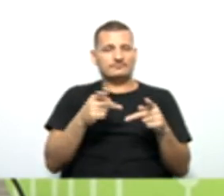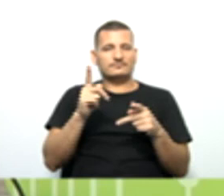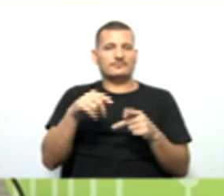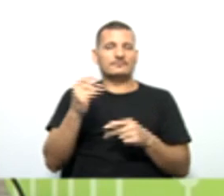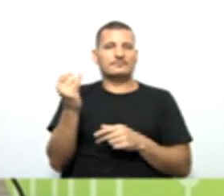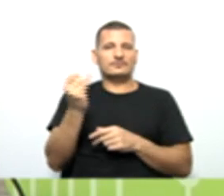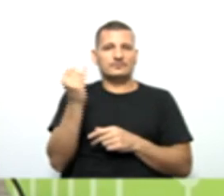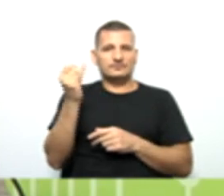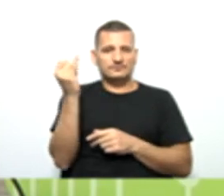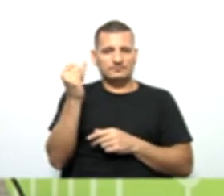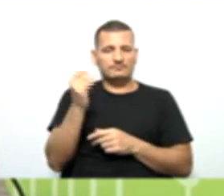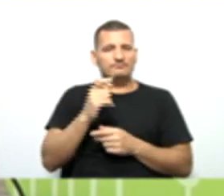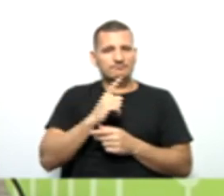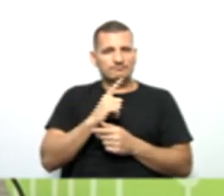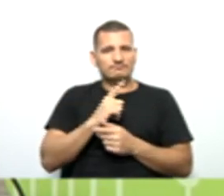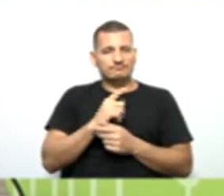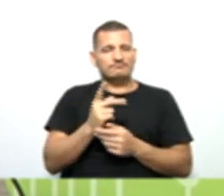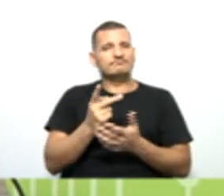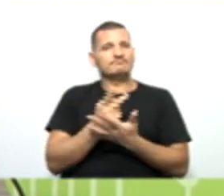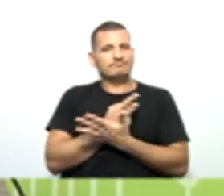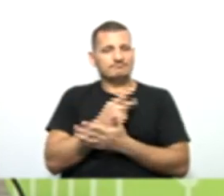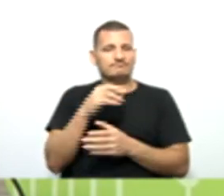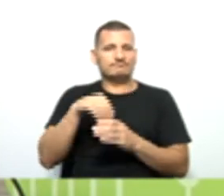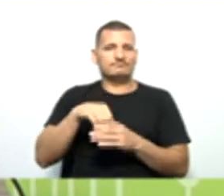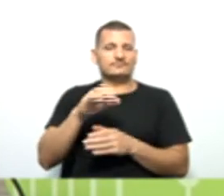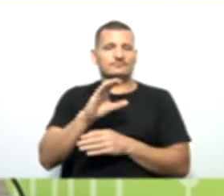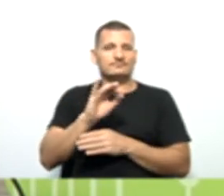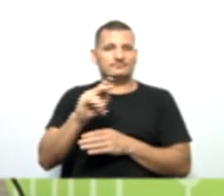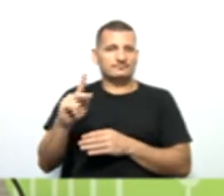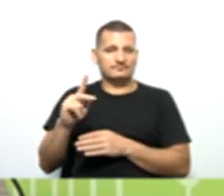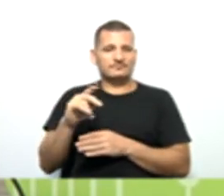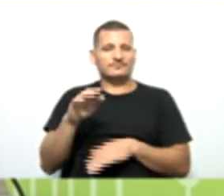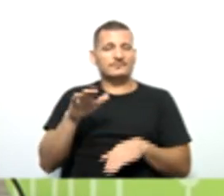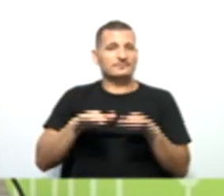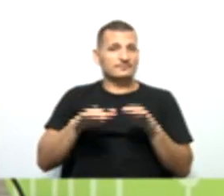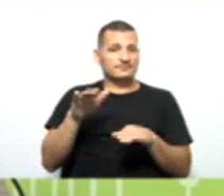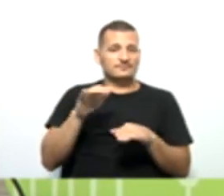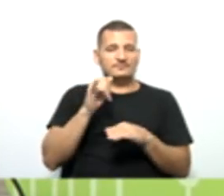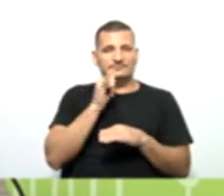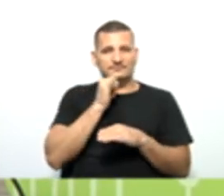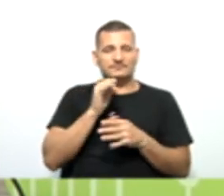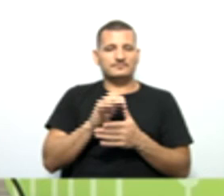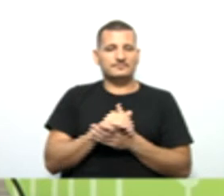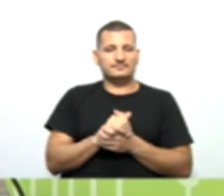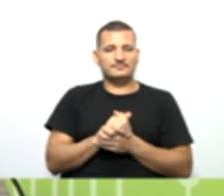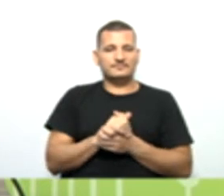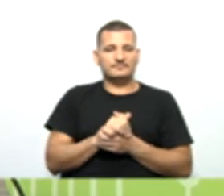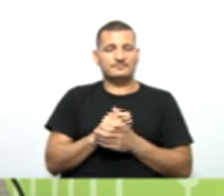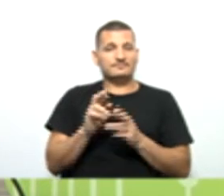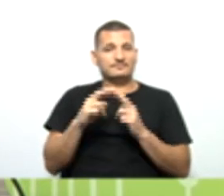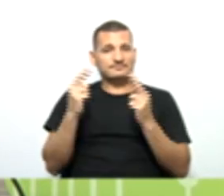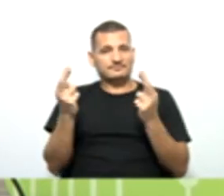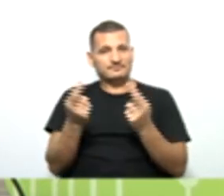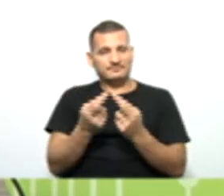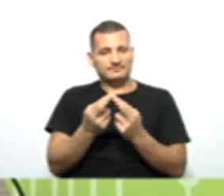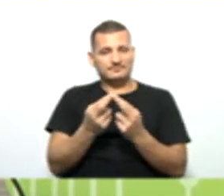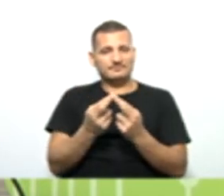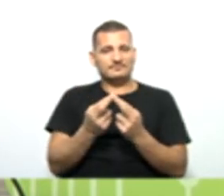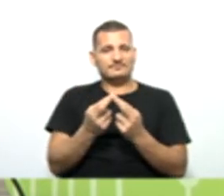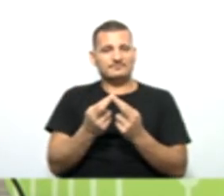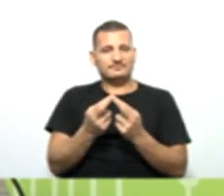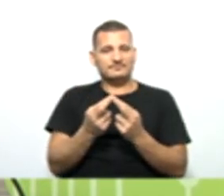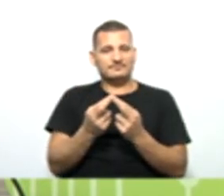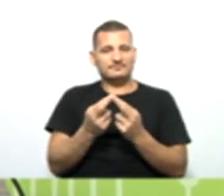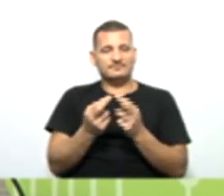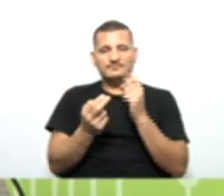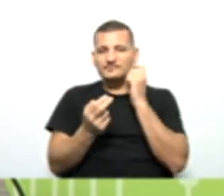E acontece bastante. Tá? Dentro das cooperativas, às vezes a gente acha, um exemplo, reuniões